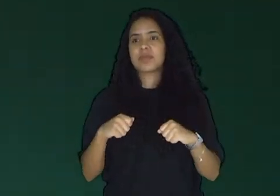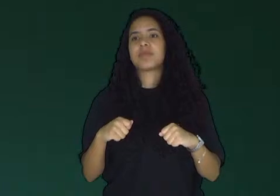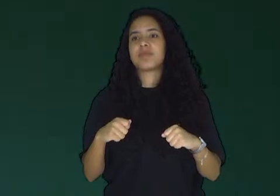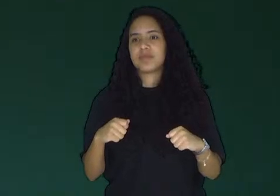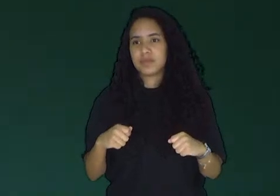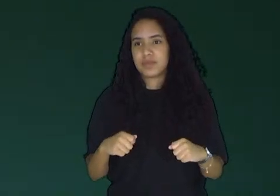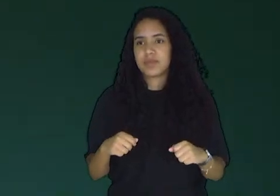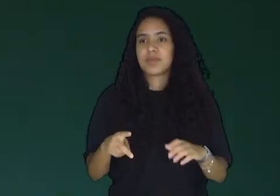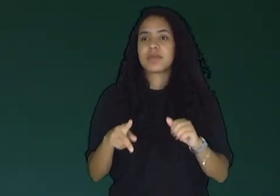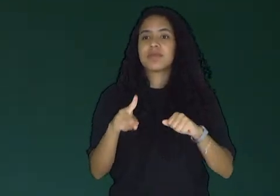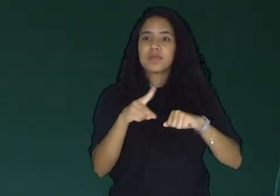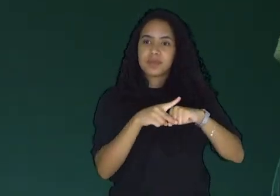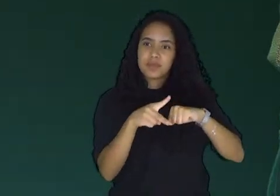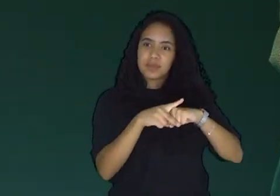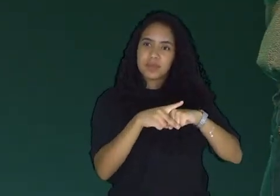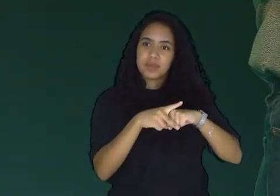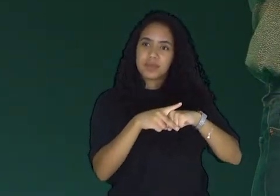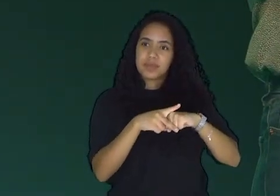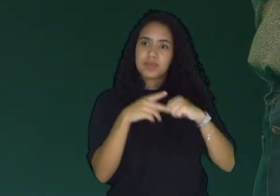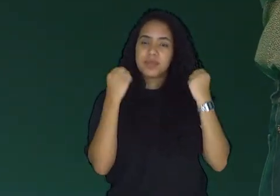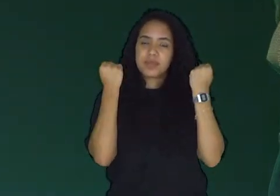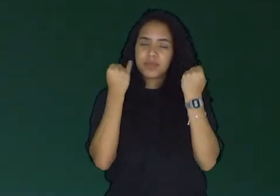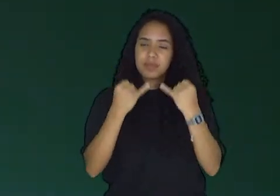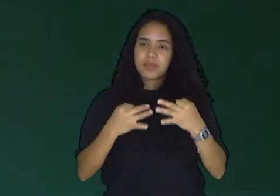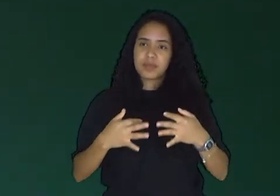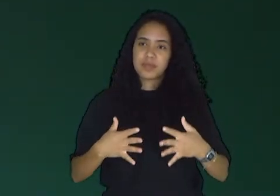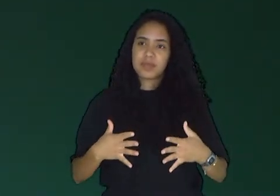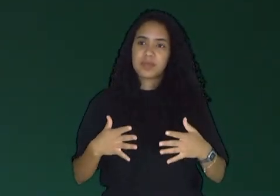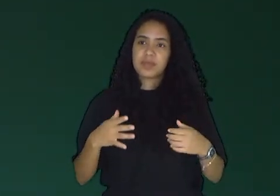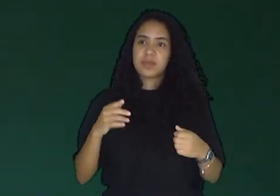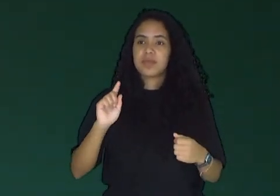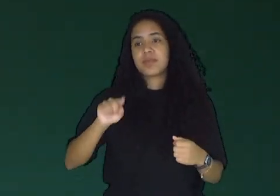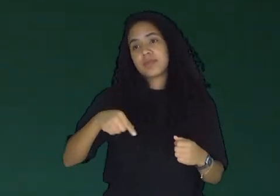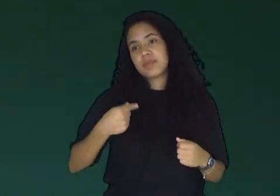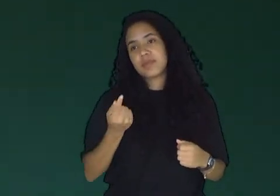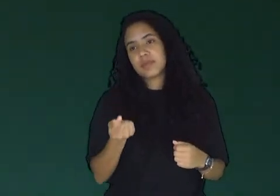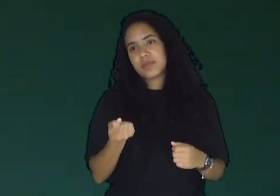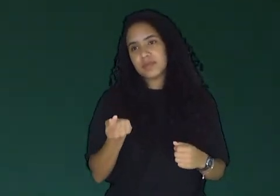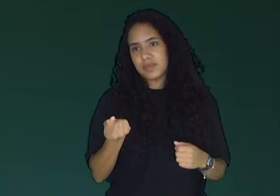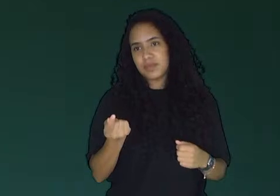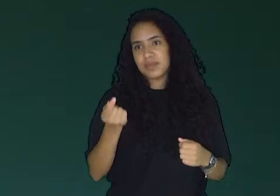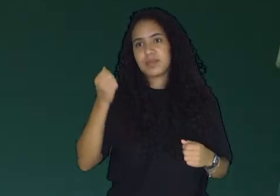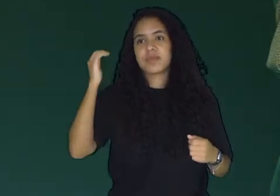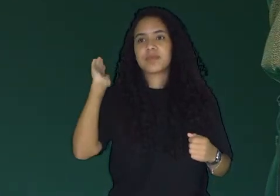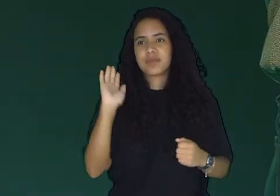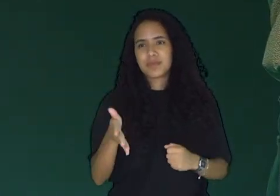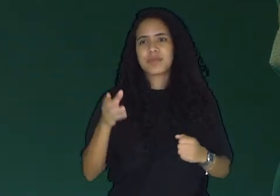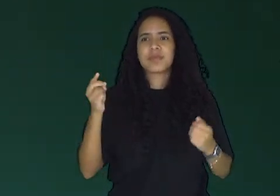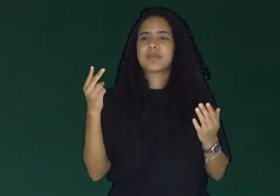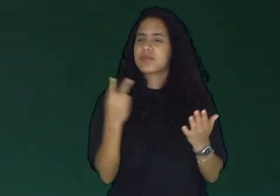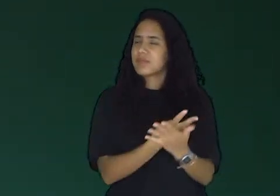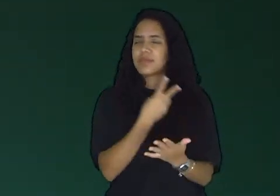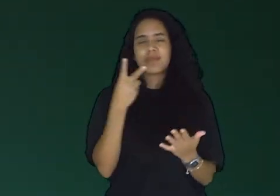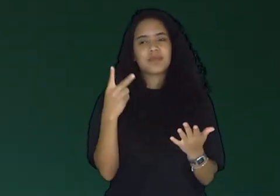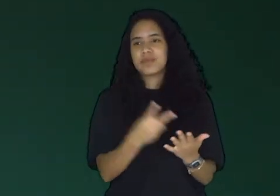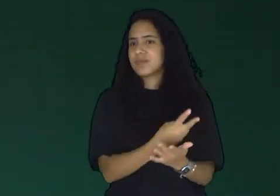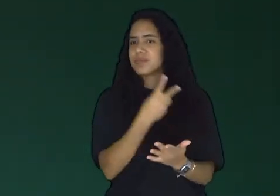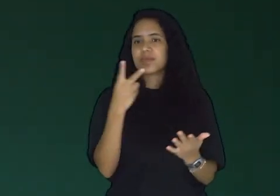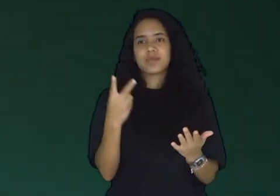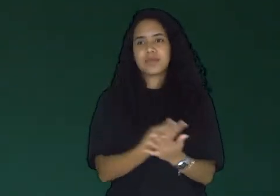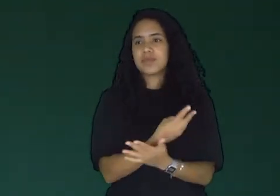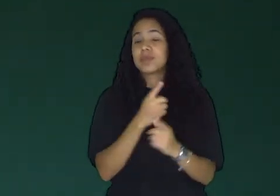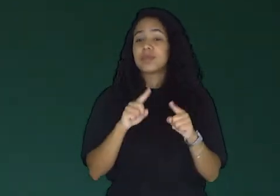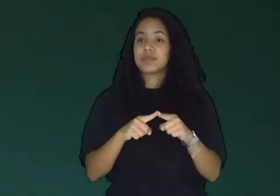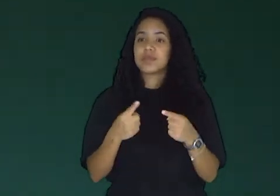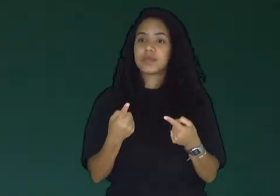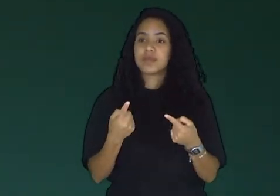depois de ter quebrado tanto a cara em busca de algumas coisas, mas agora pelo Espírito Santo ele reconhece, não